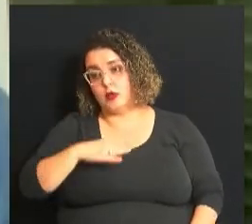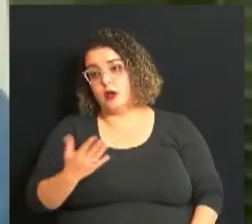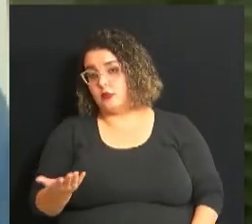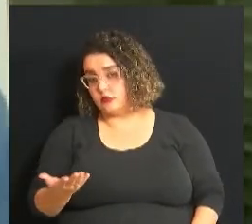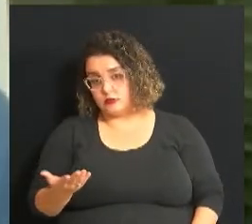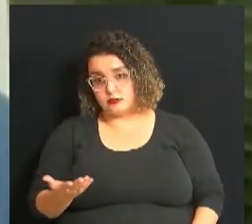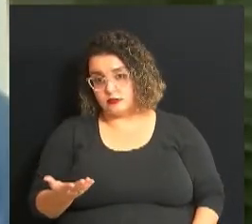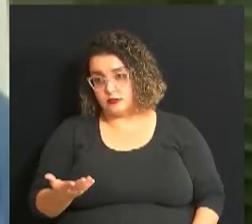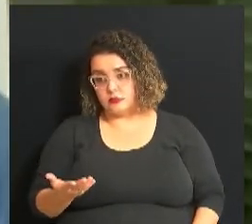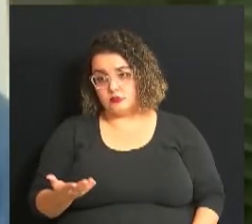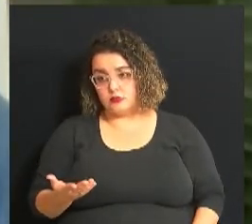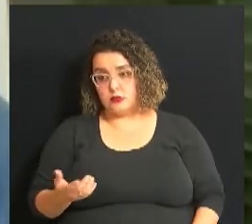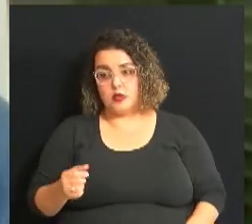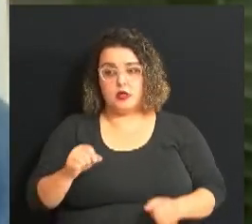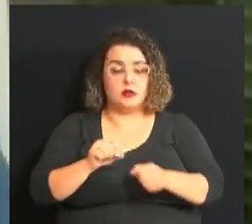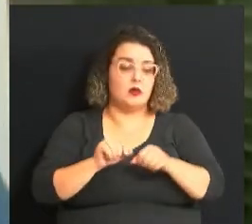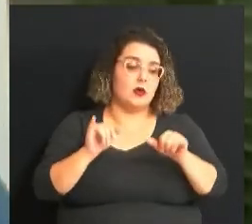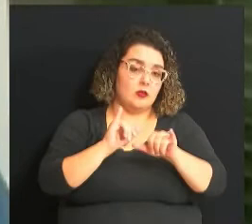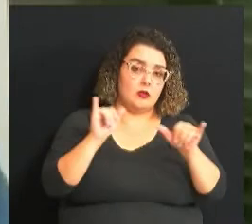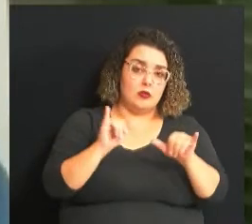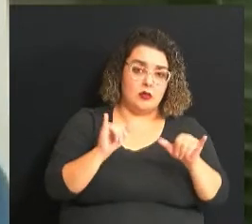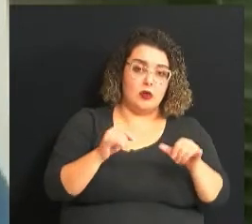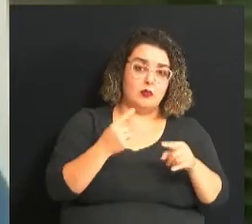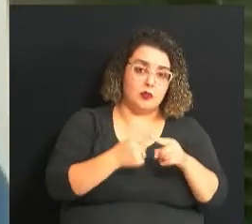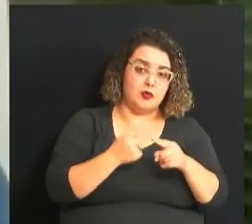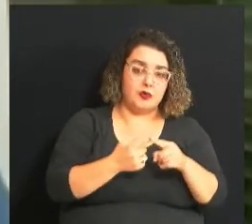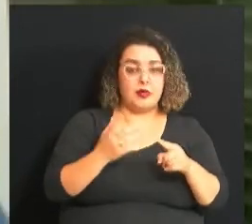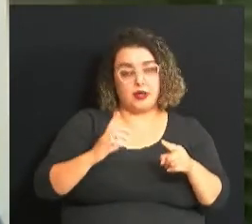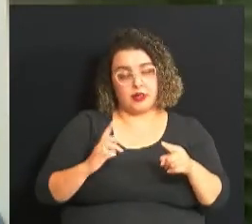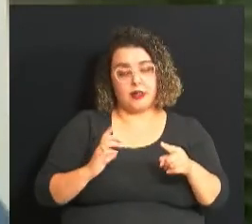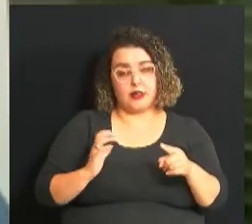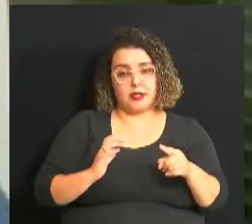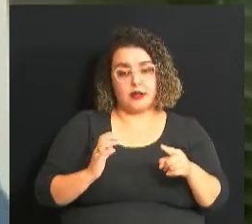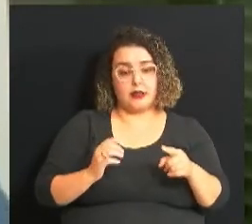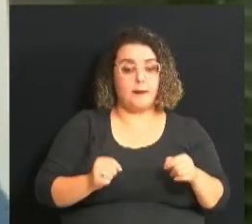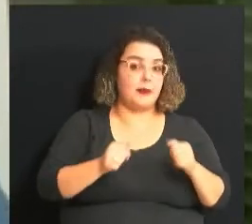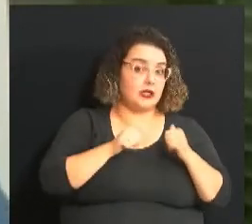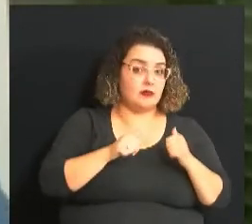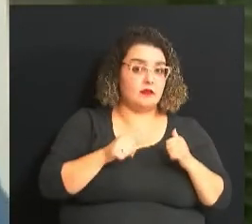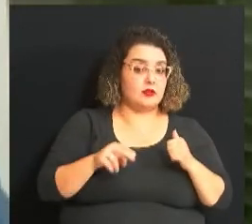lobby porque é importante mesmo, né? Então, se você imaginar que